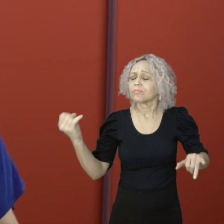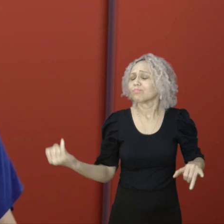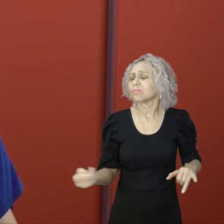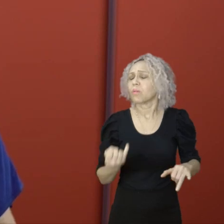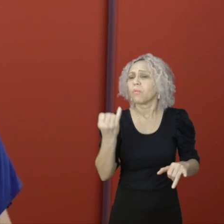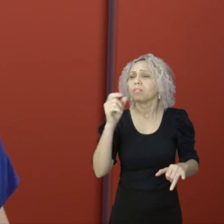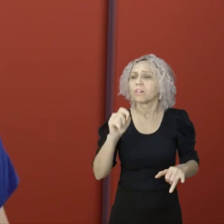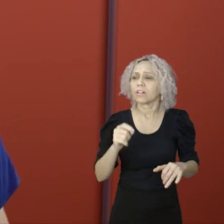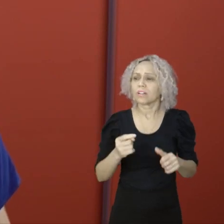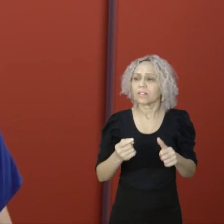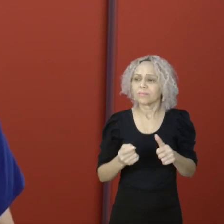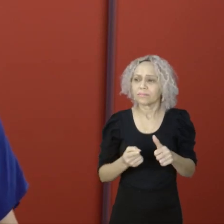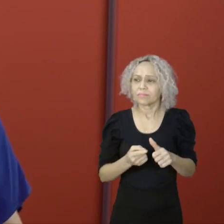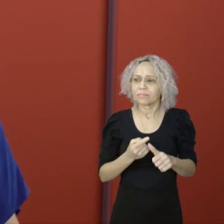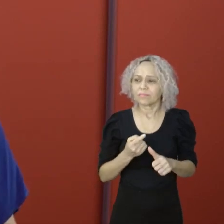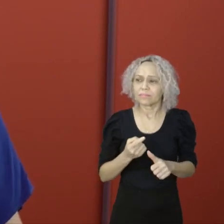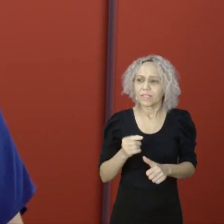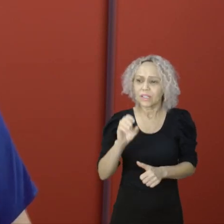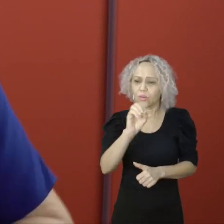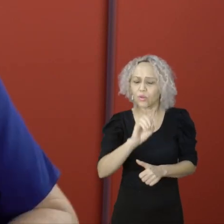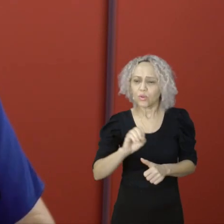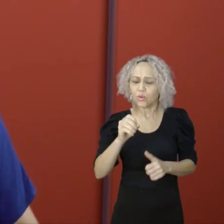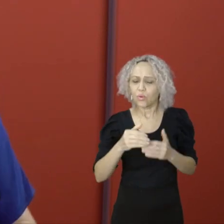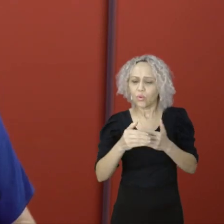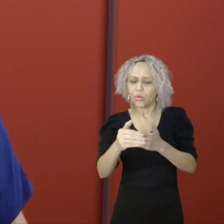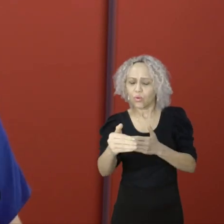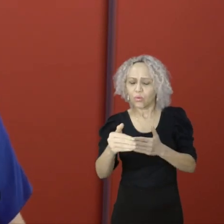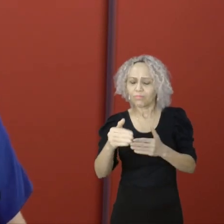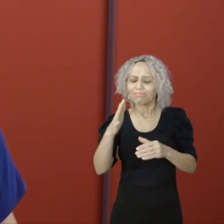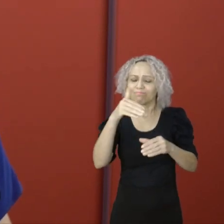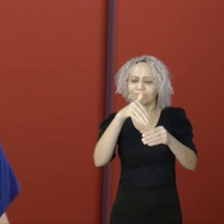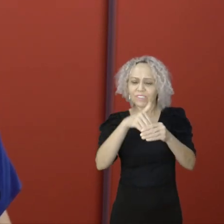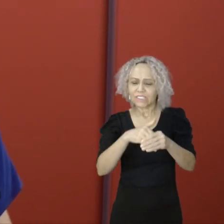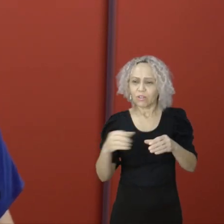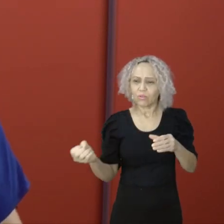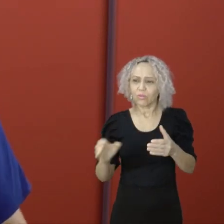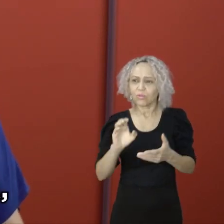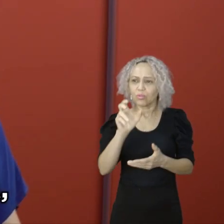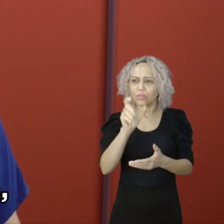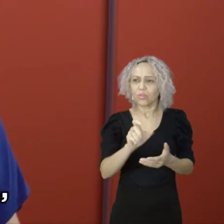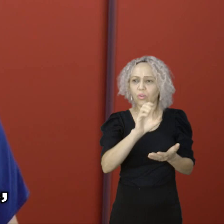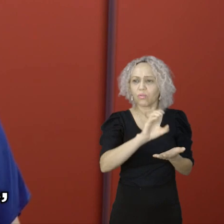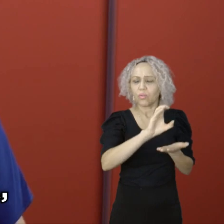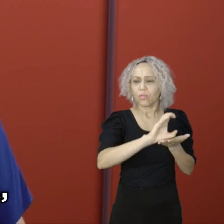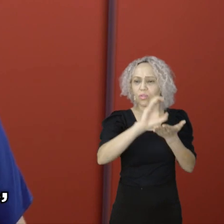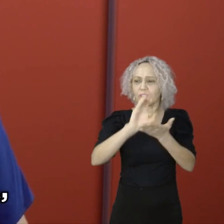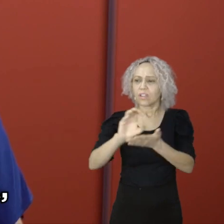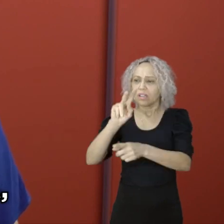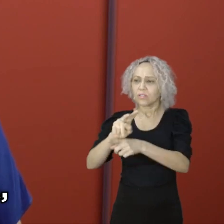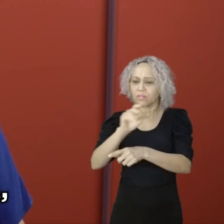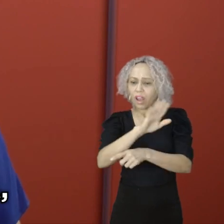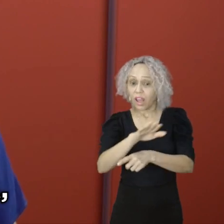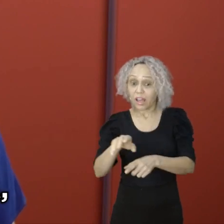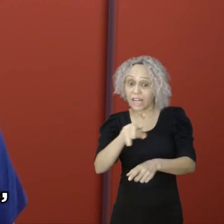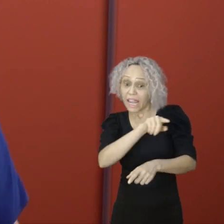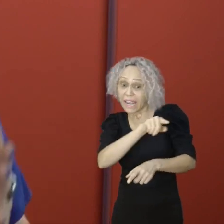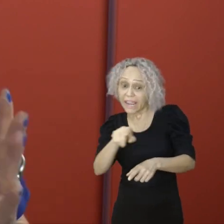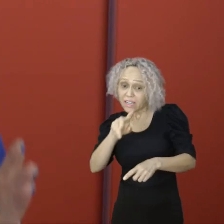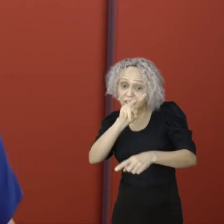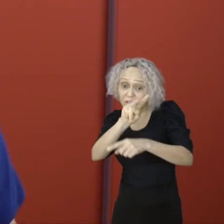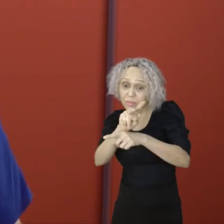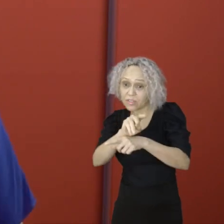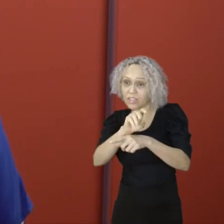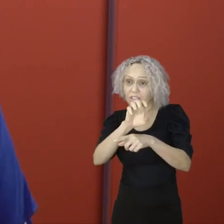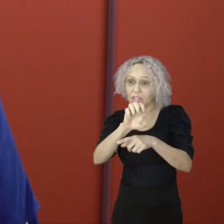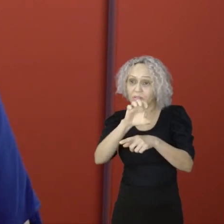importante. Dia 1º de outubro tem eleição dos novos conselheiros tutelares. Eles que são os guardiões do ECA,